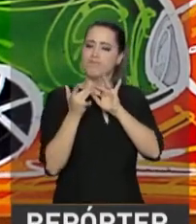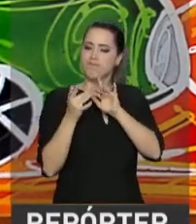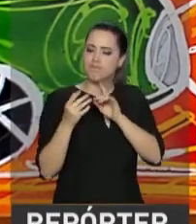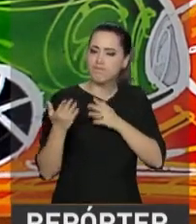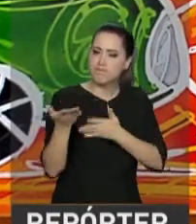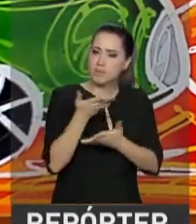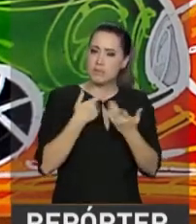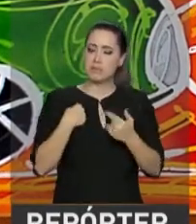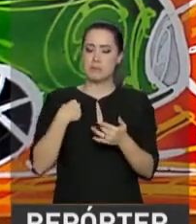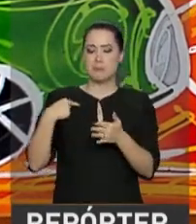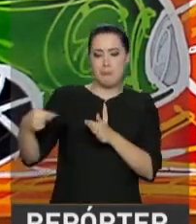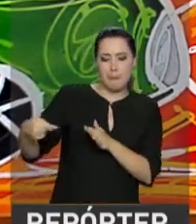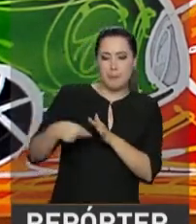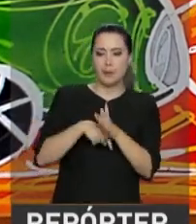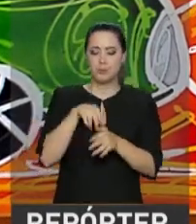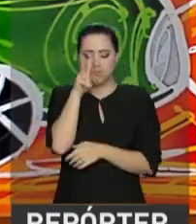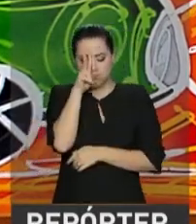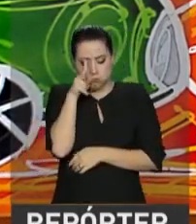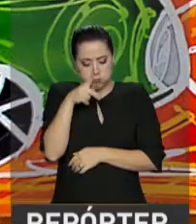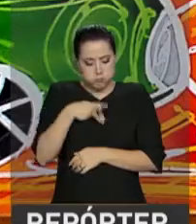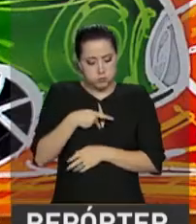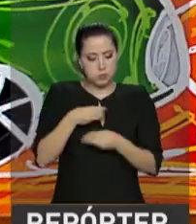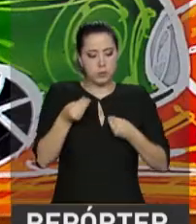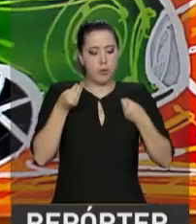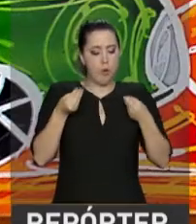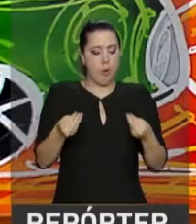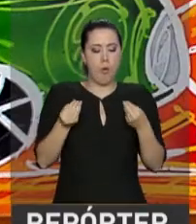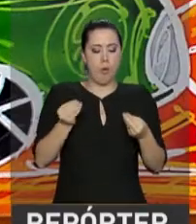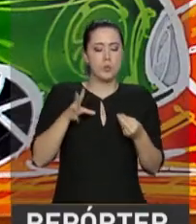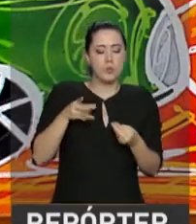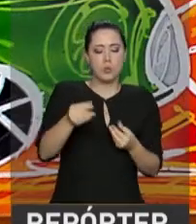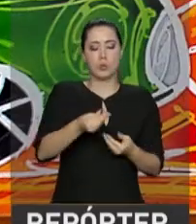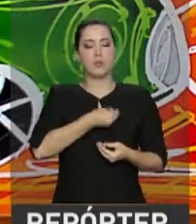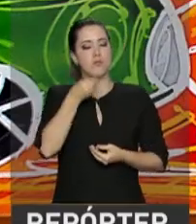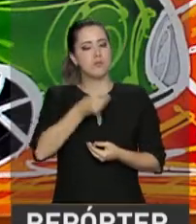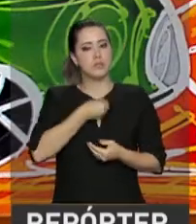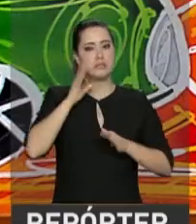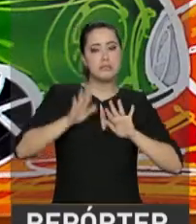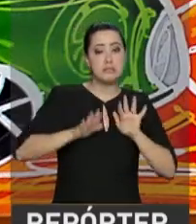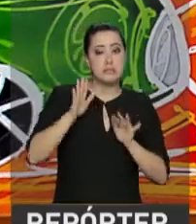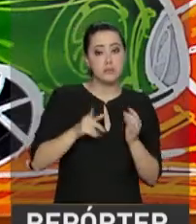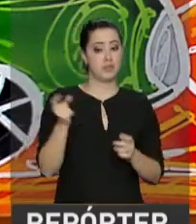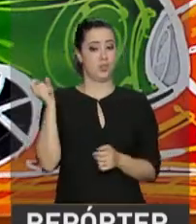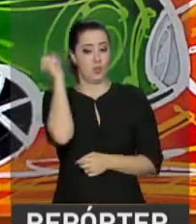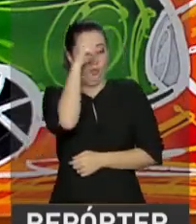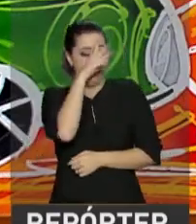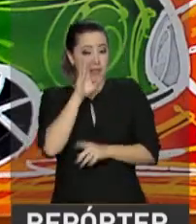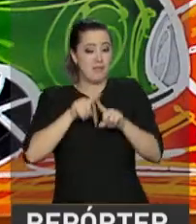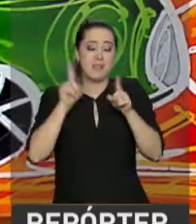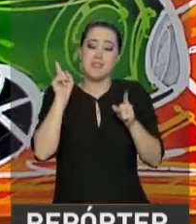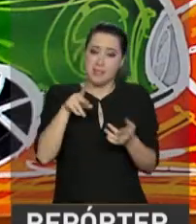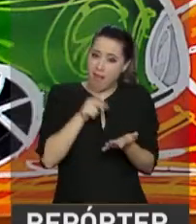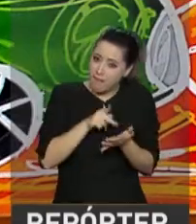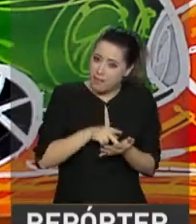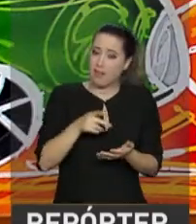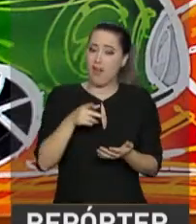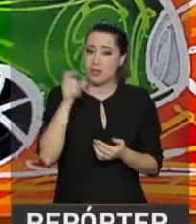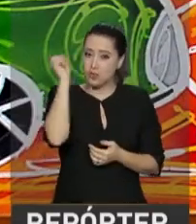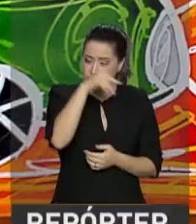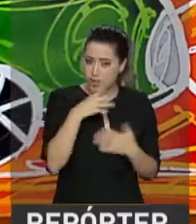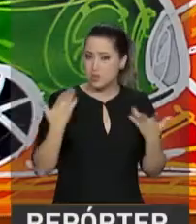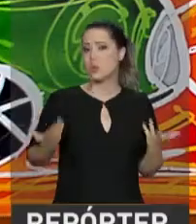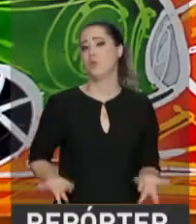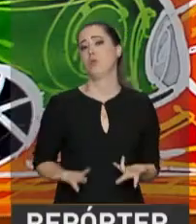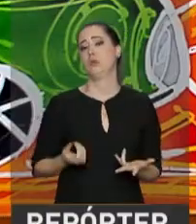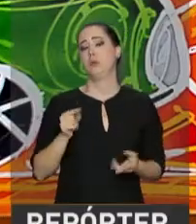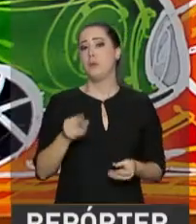questionar se realmente tudo aquilo que você está passando os motards uma dificuldade realmente tem o tamanho que você